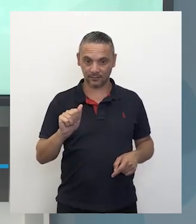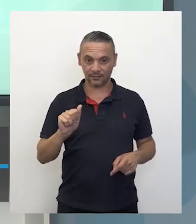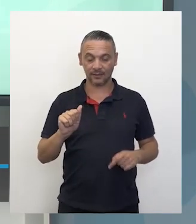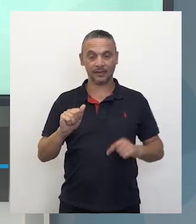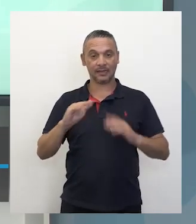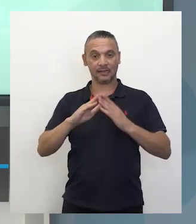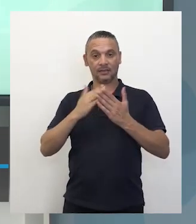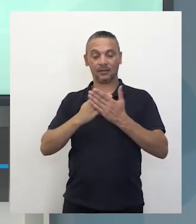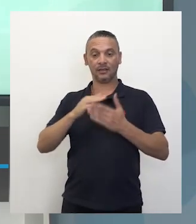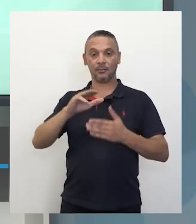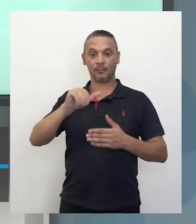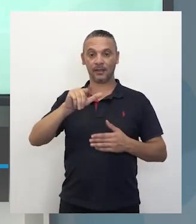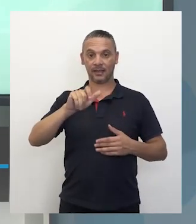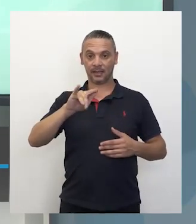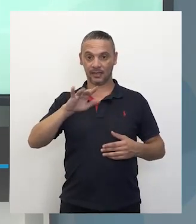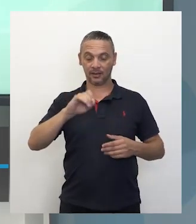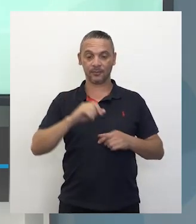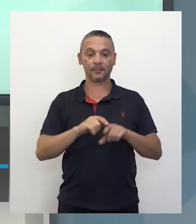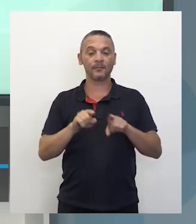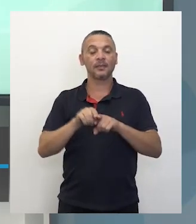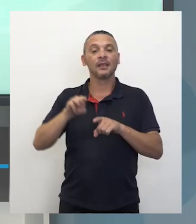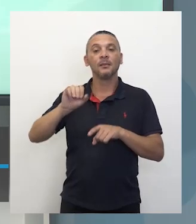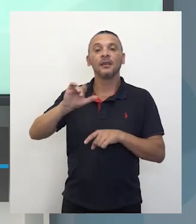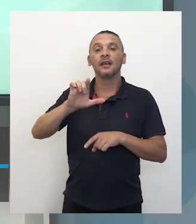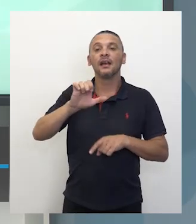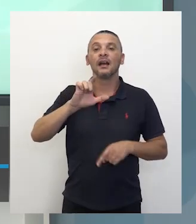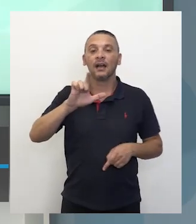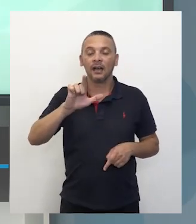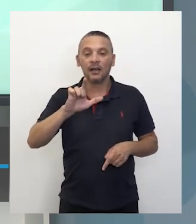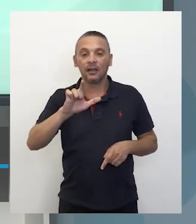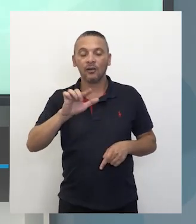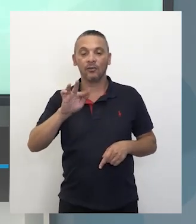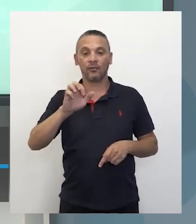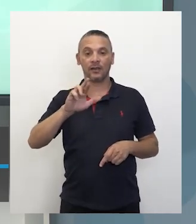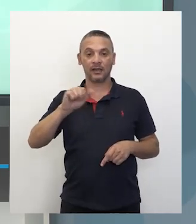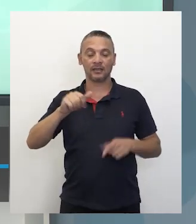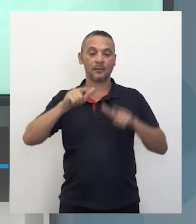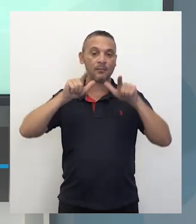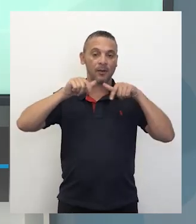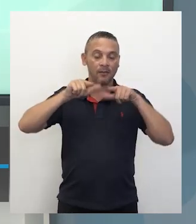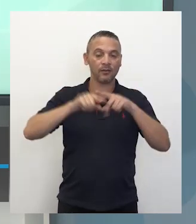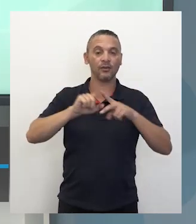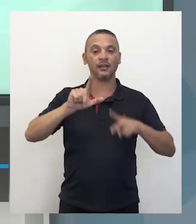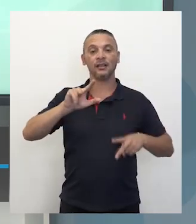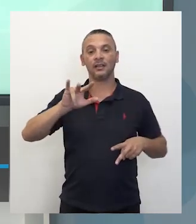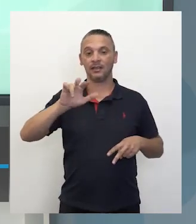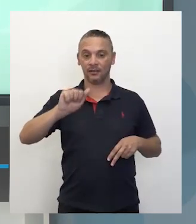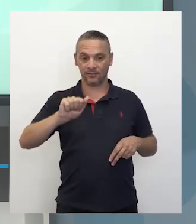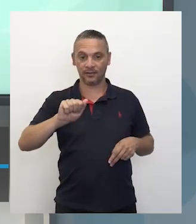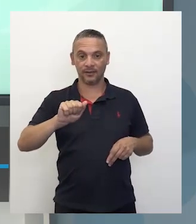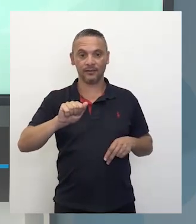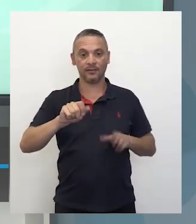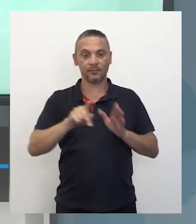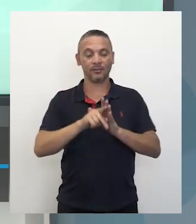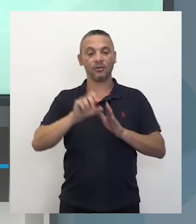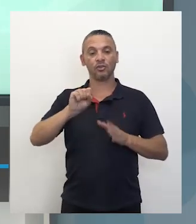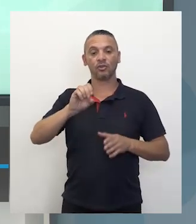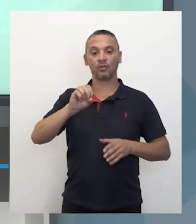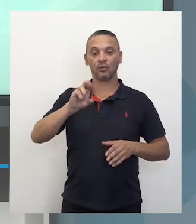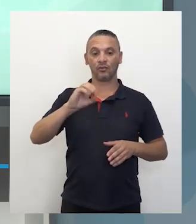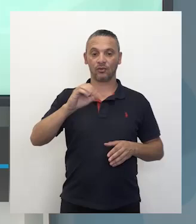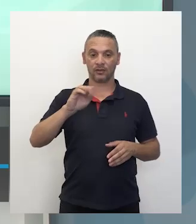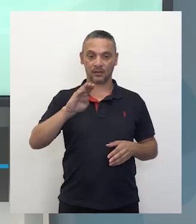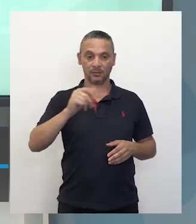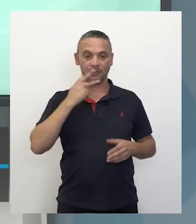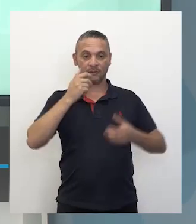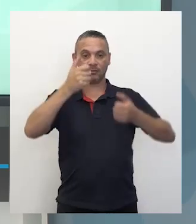Menequino, de Adamantina. Micael Félix, do Plínio Ferraz, de Bauru. Lívia Almeida, de Sorocaba, que me deixou um recado pedindo para a gente